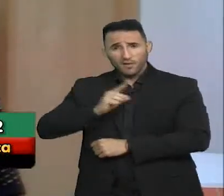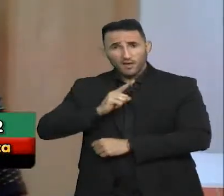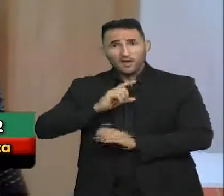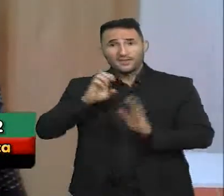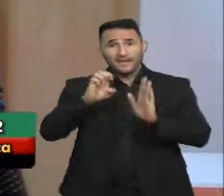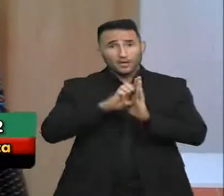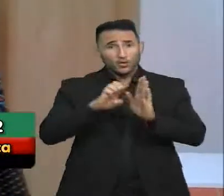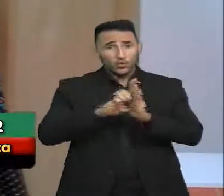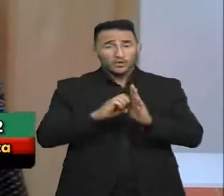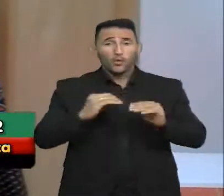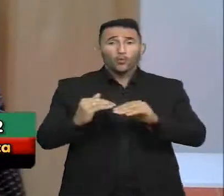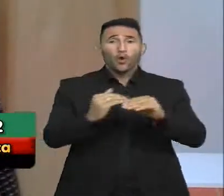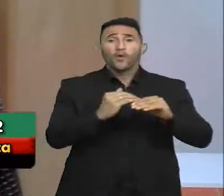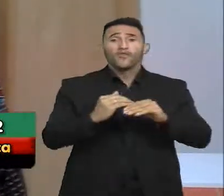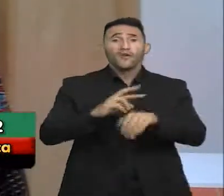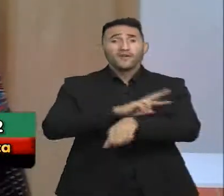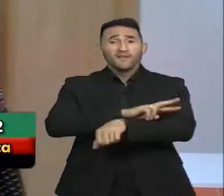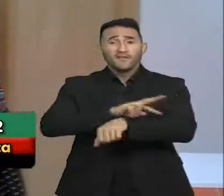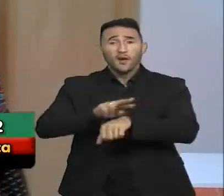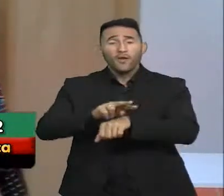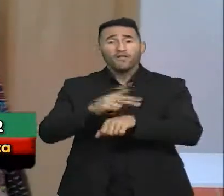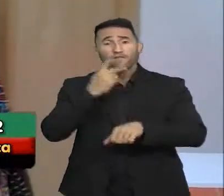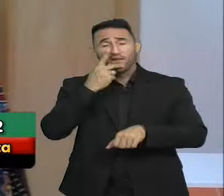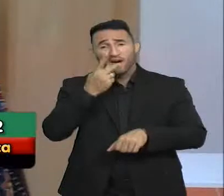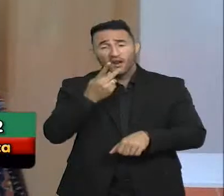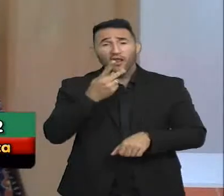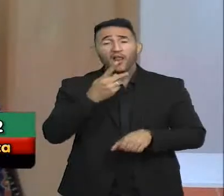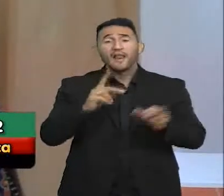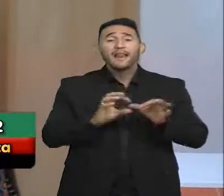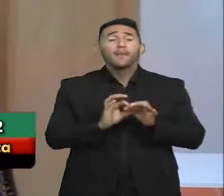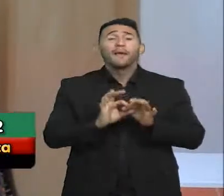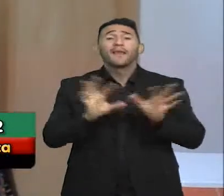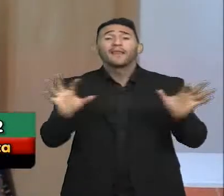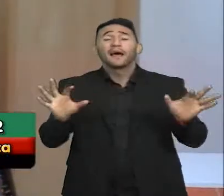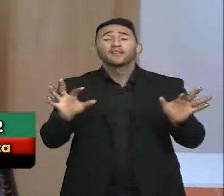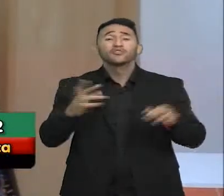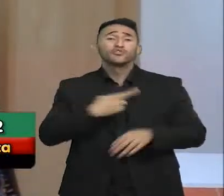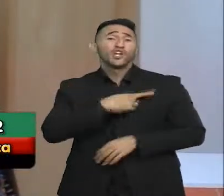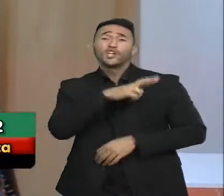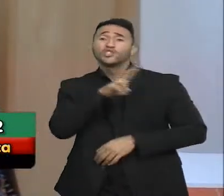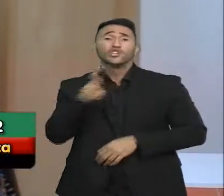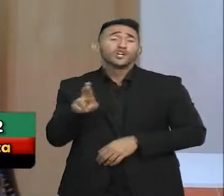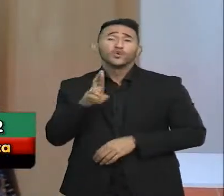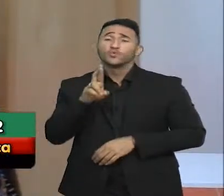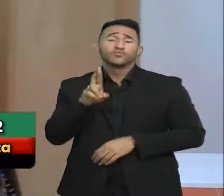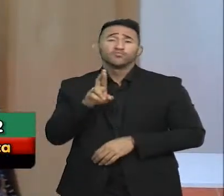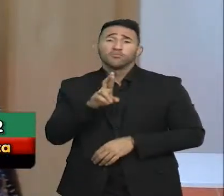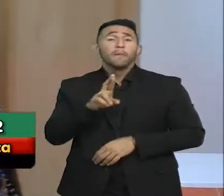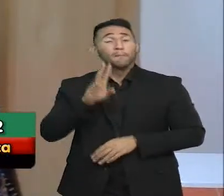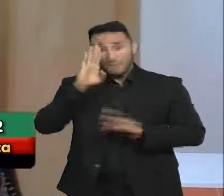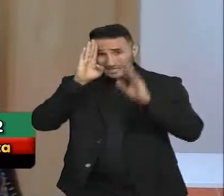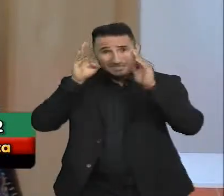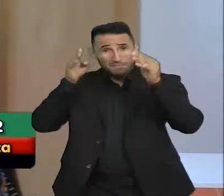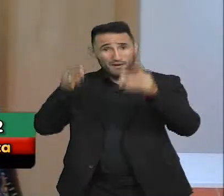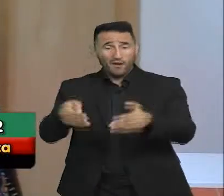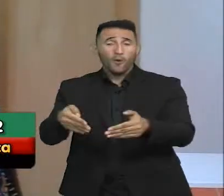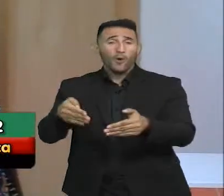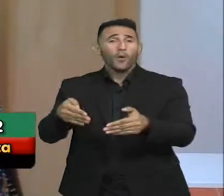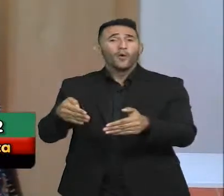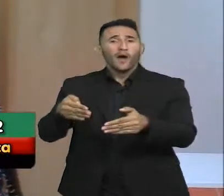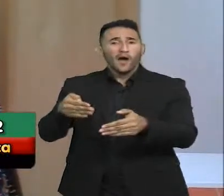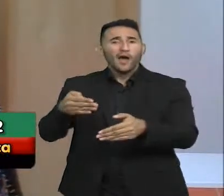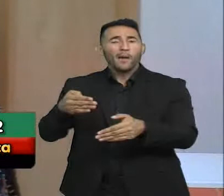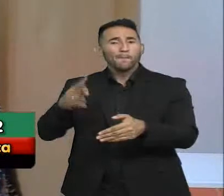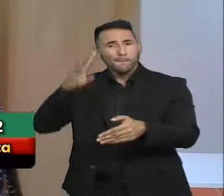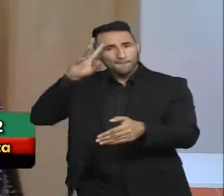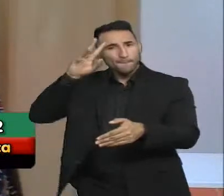Racial, ele vem abranger também a liberdade de culto, principalmente das religiões de matriz africana. E